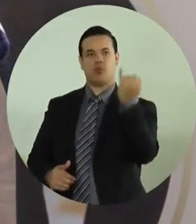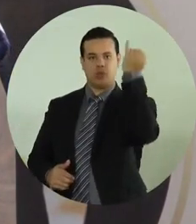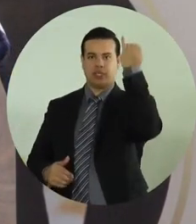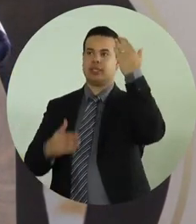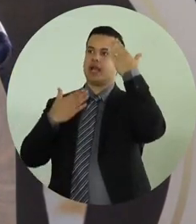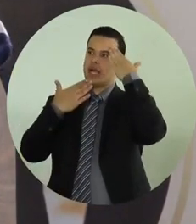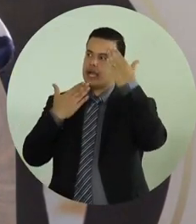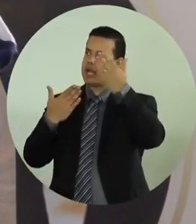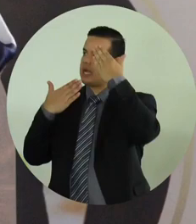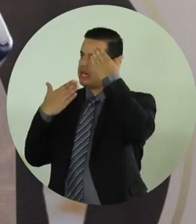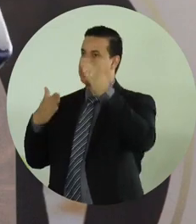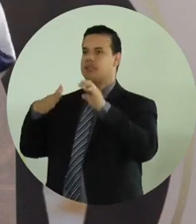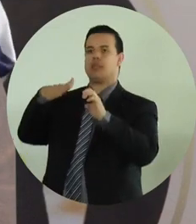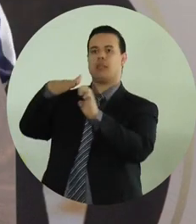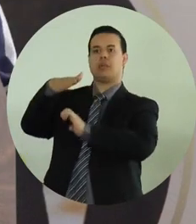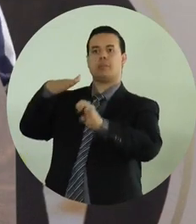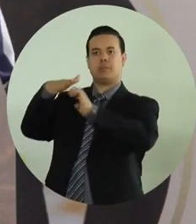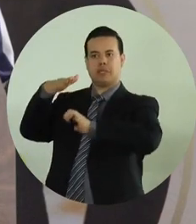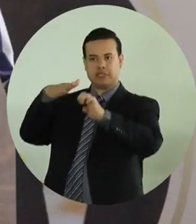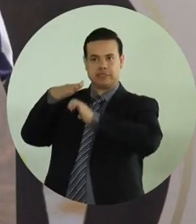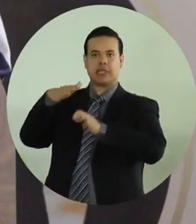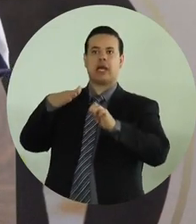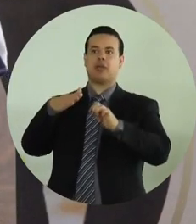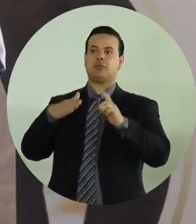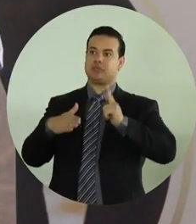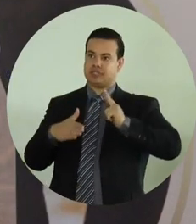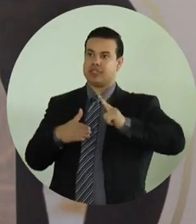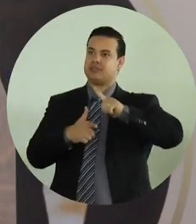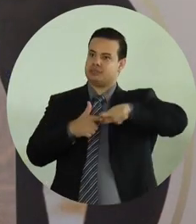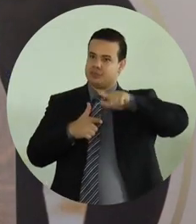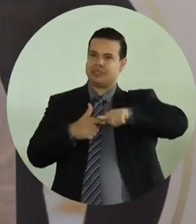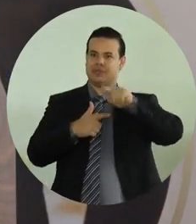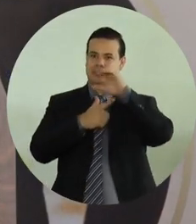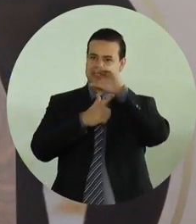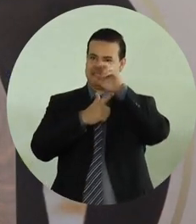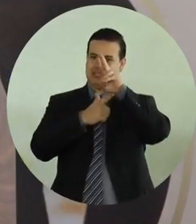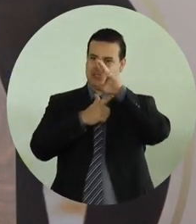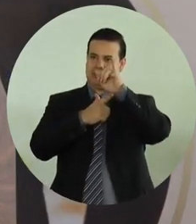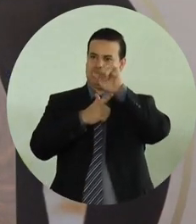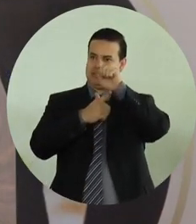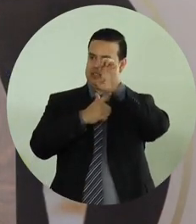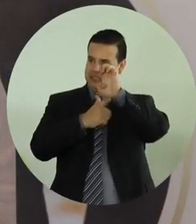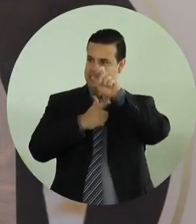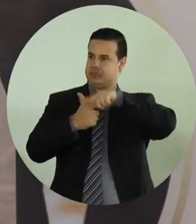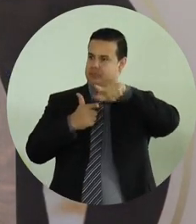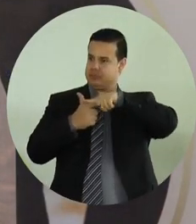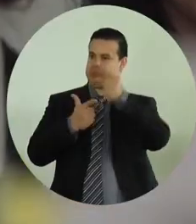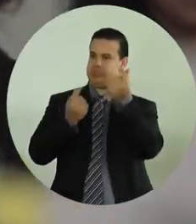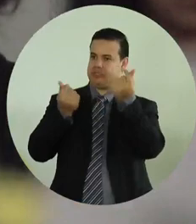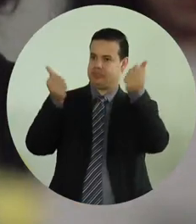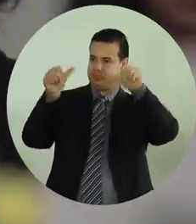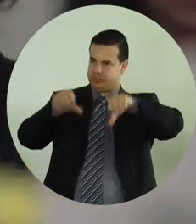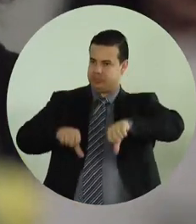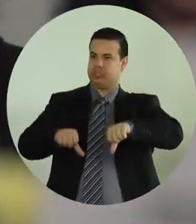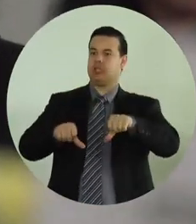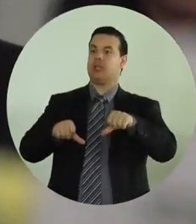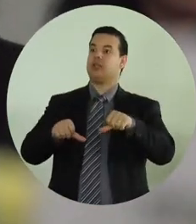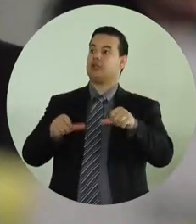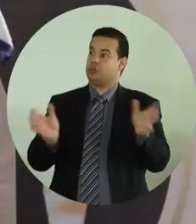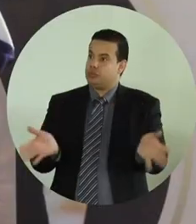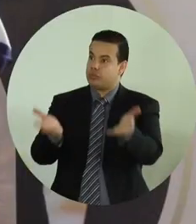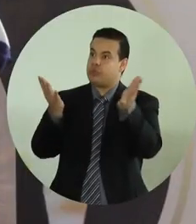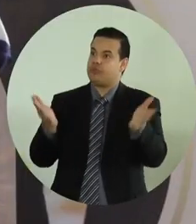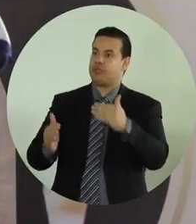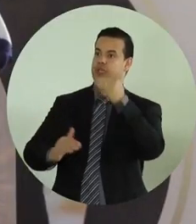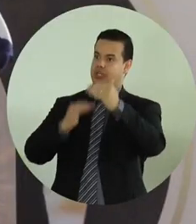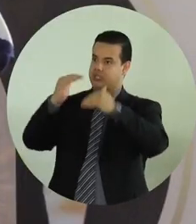aos empresários pelo esforço de atravessar essa crise, promovendo crescimento, promovendo mais desenvolvimento, e acima